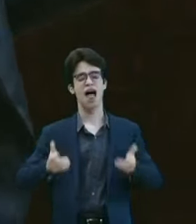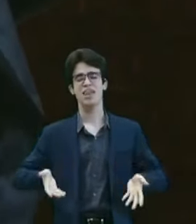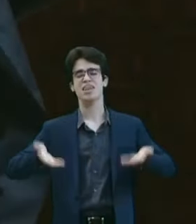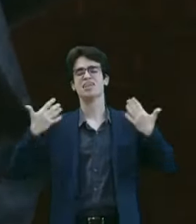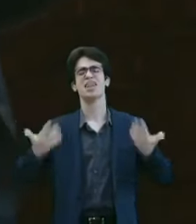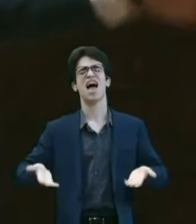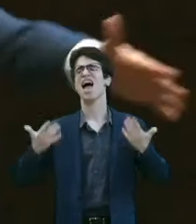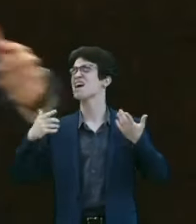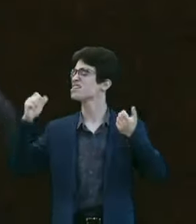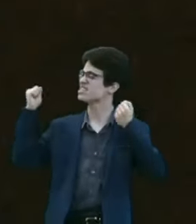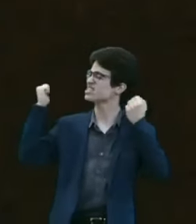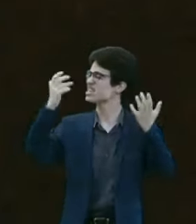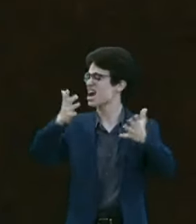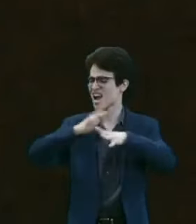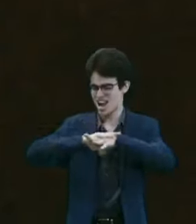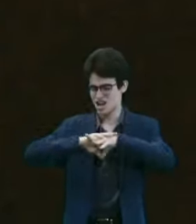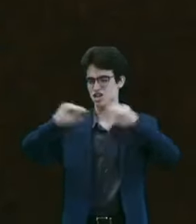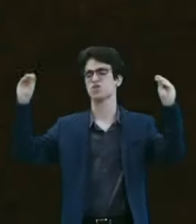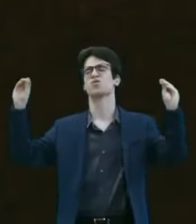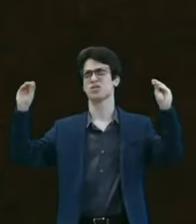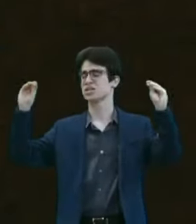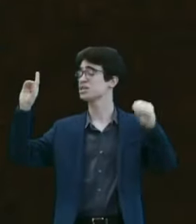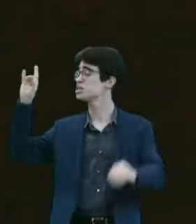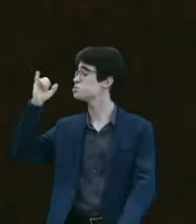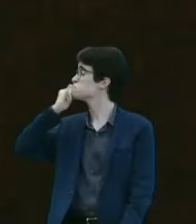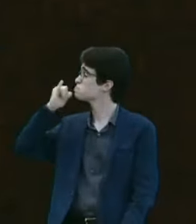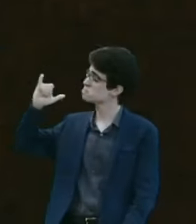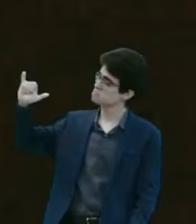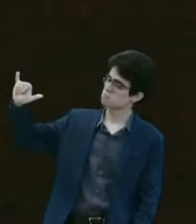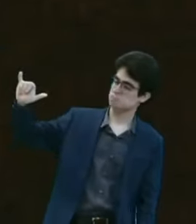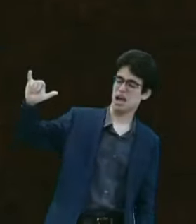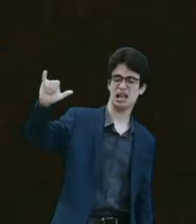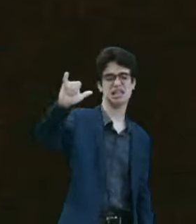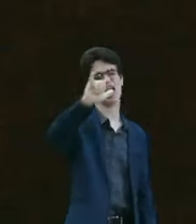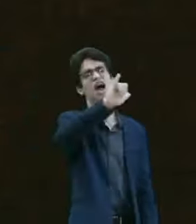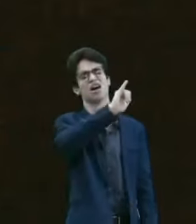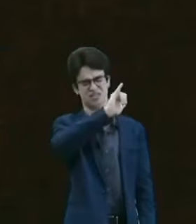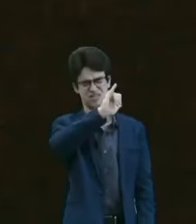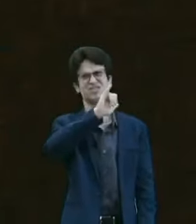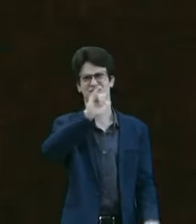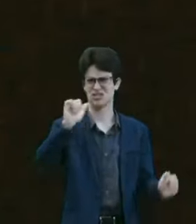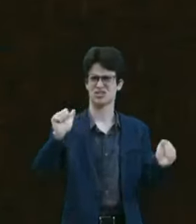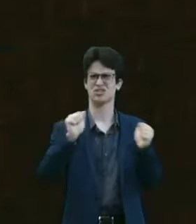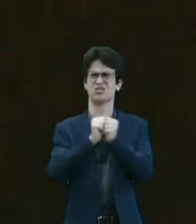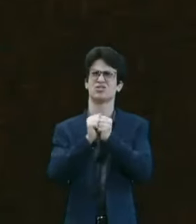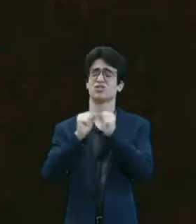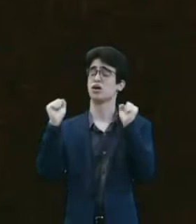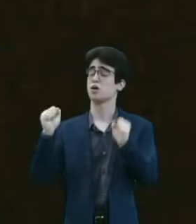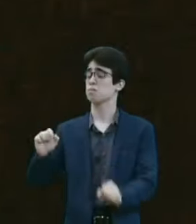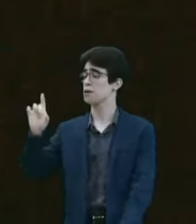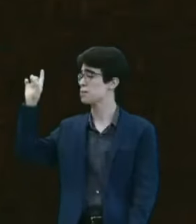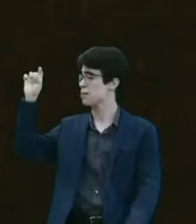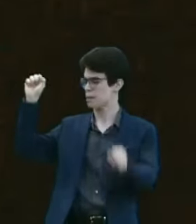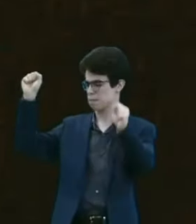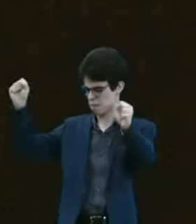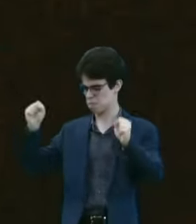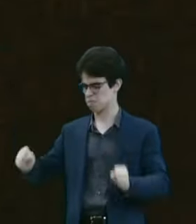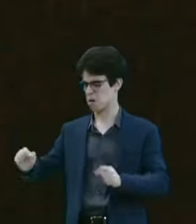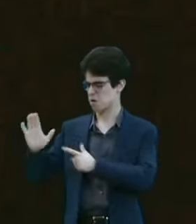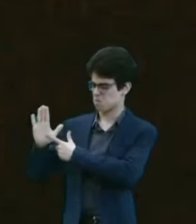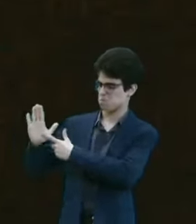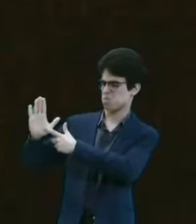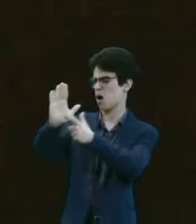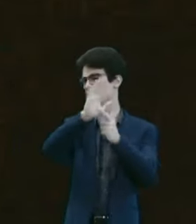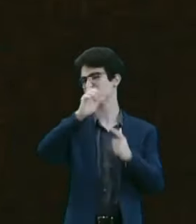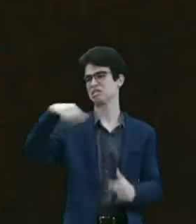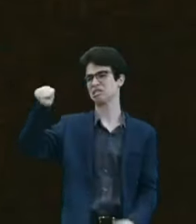curadas, restauradas. Que o perdão de Deus possa chegar entre nós. Manifesta o teu poder,